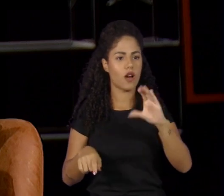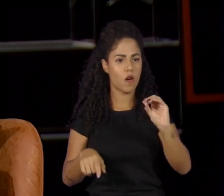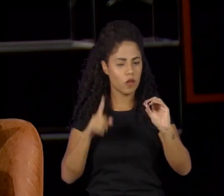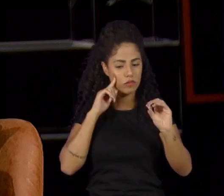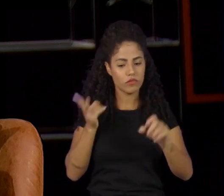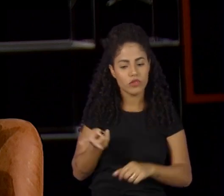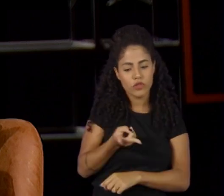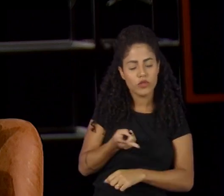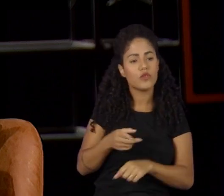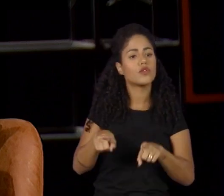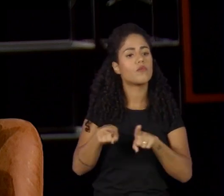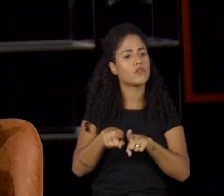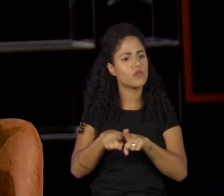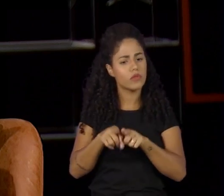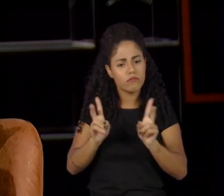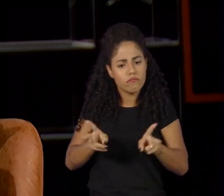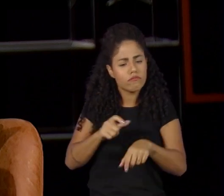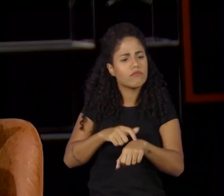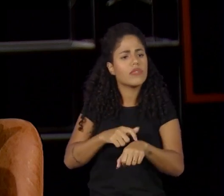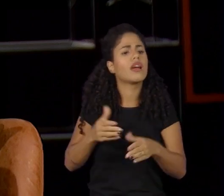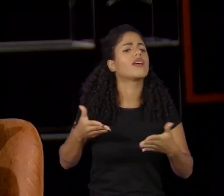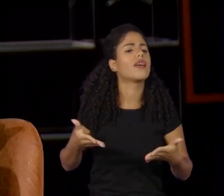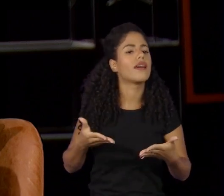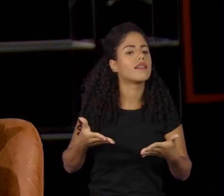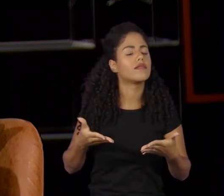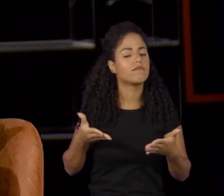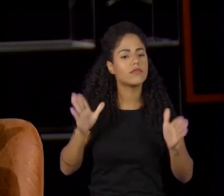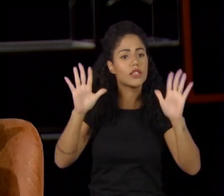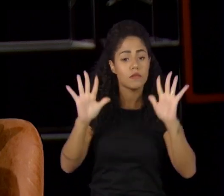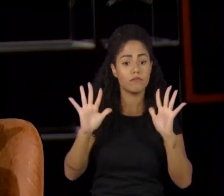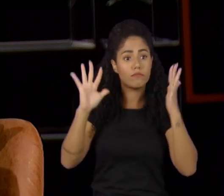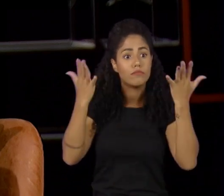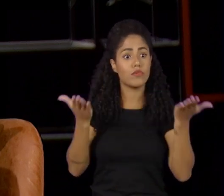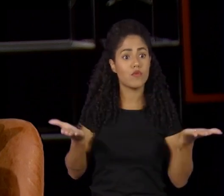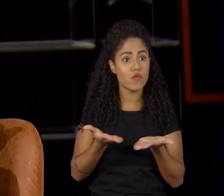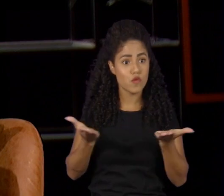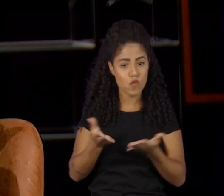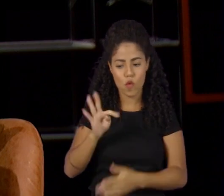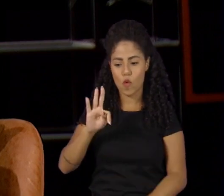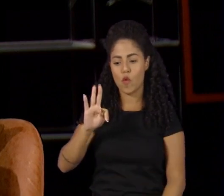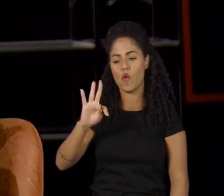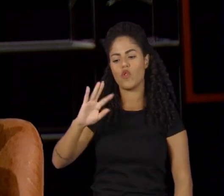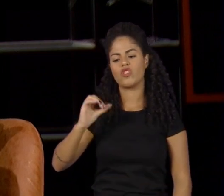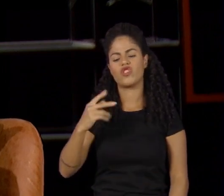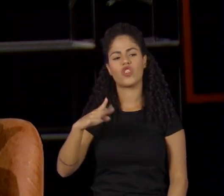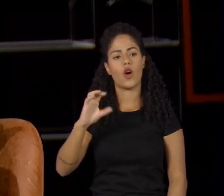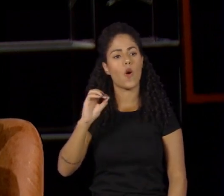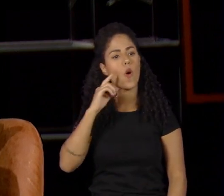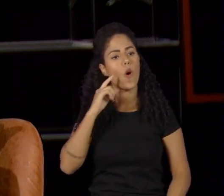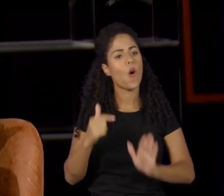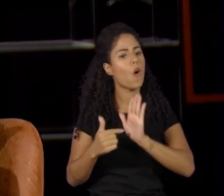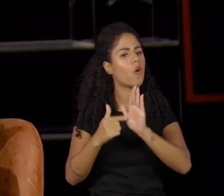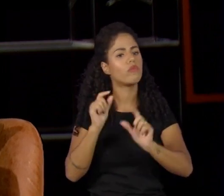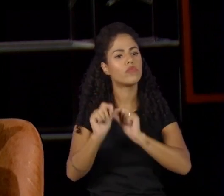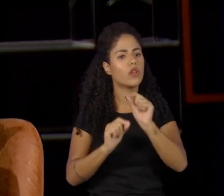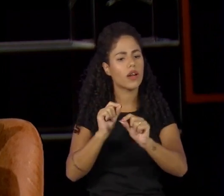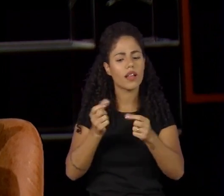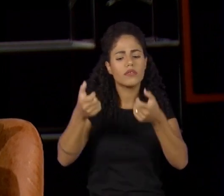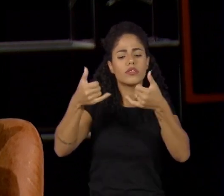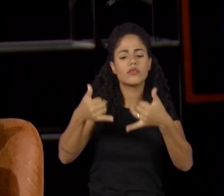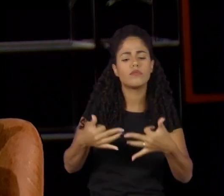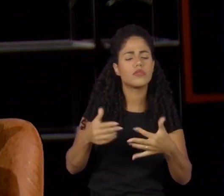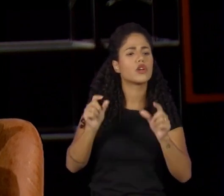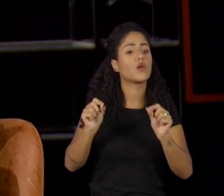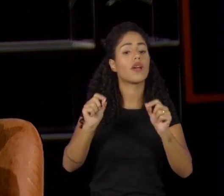do Luiz Alberto de Abreu. Isso. E nesse espetáculo, o Tchekhov coloca, dentre outras coisas, uma questão, ele diz que